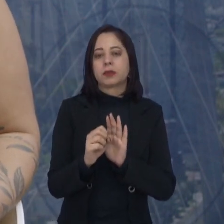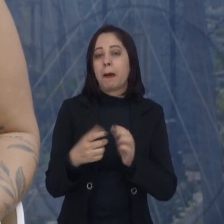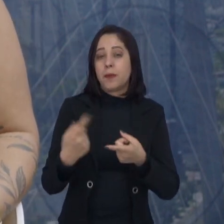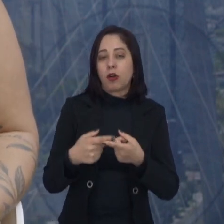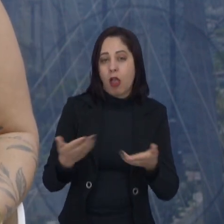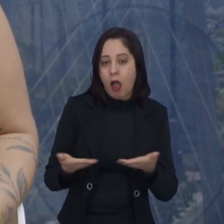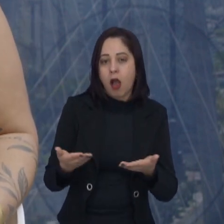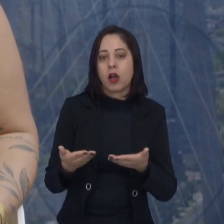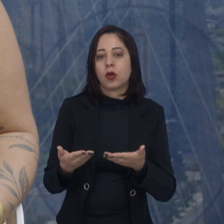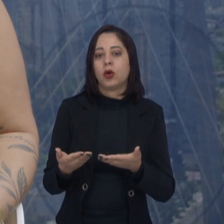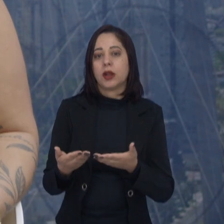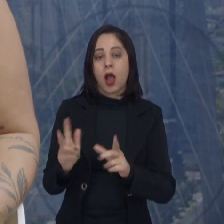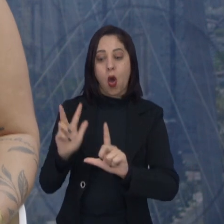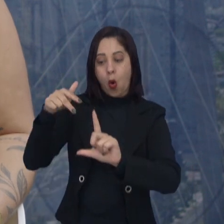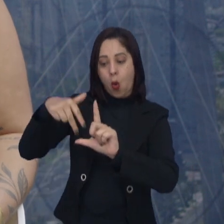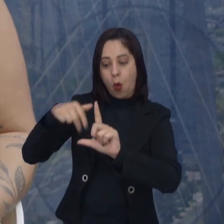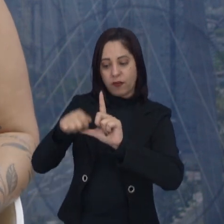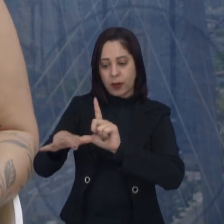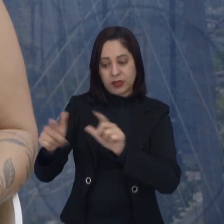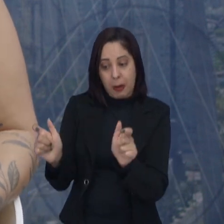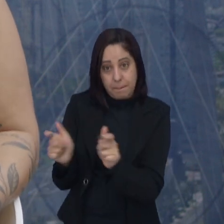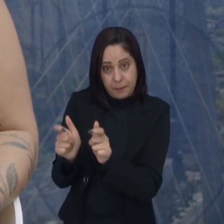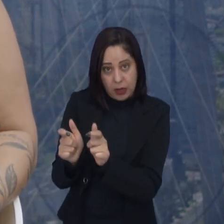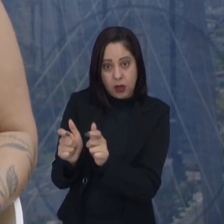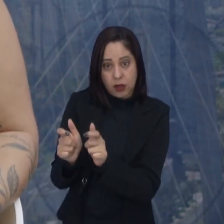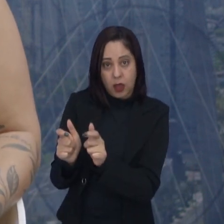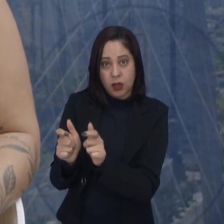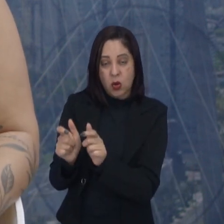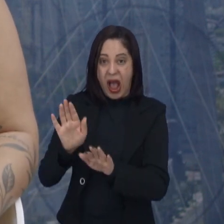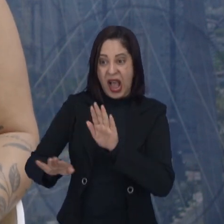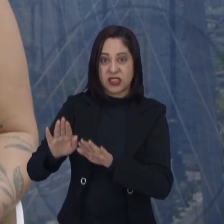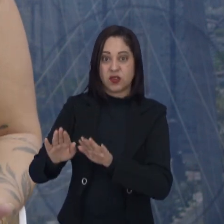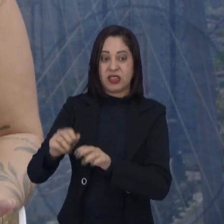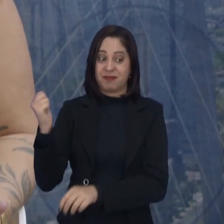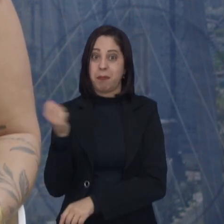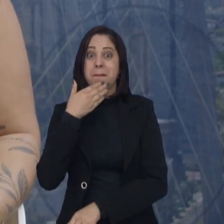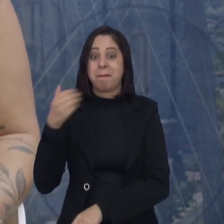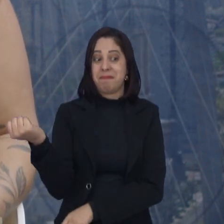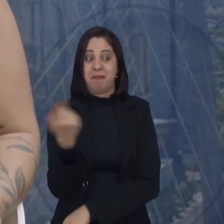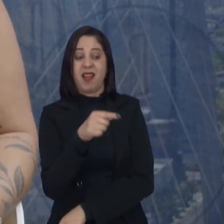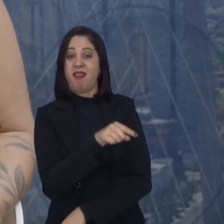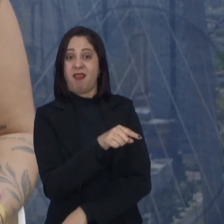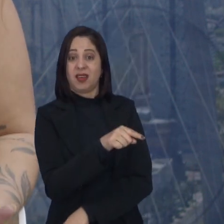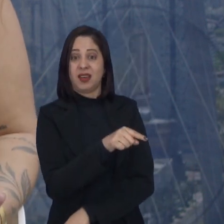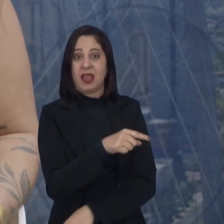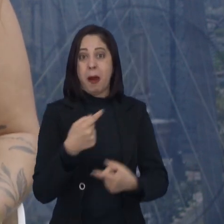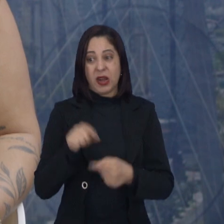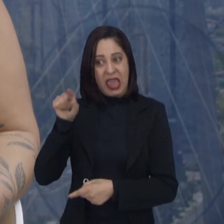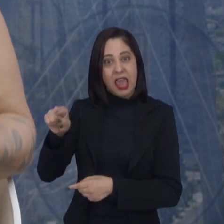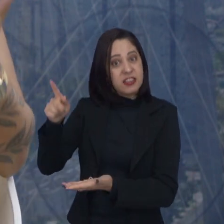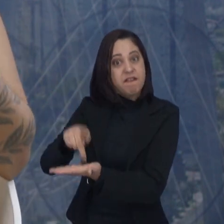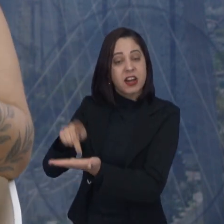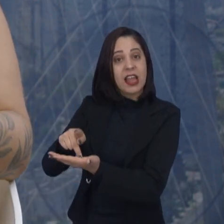de conversão de um micro-influenciador e um nano-influenciador é até maior, muitas vezes, do que um macro-influenciador, porque ele tem alcance.